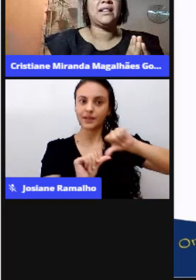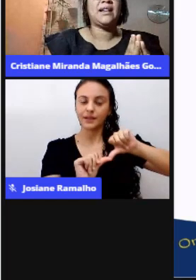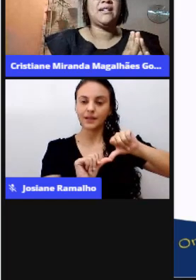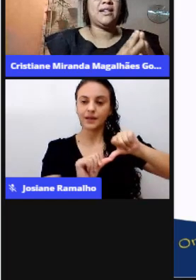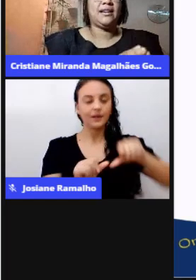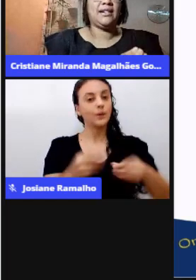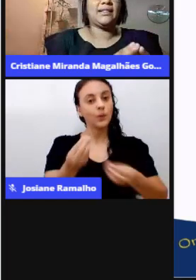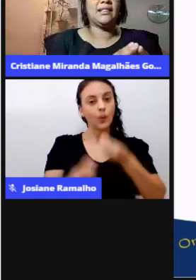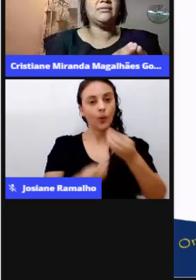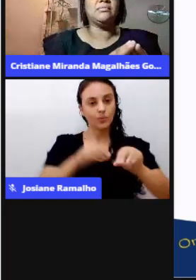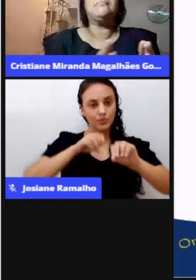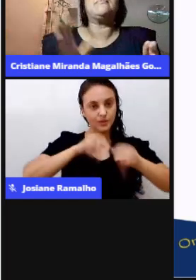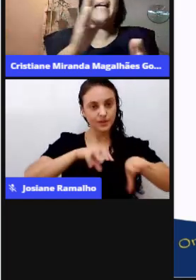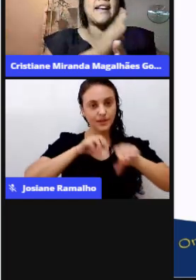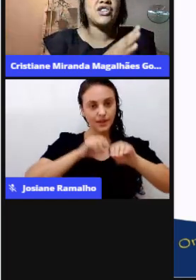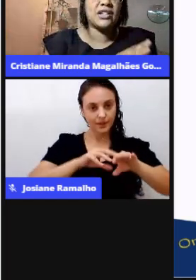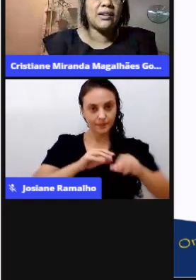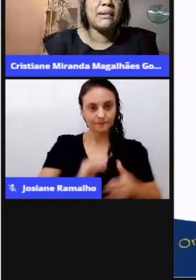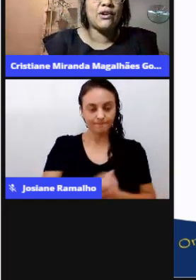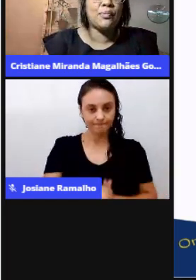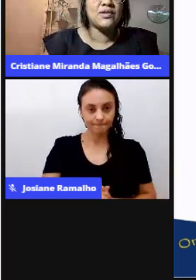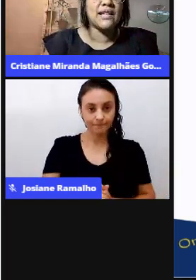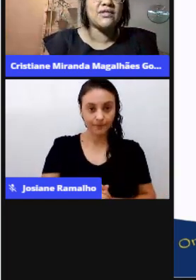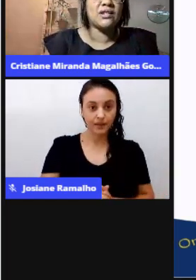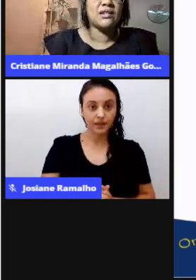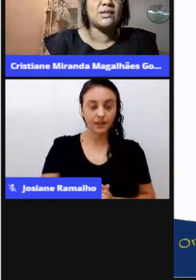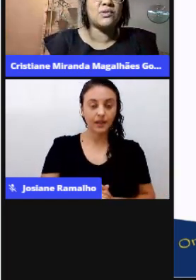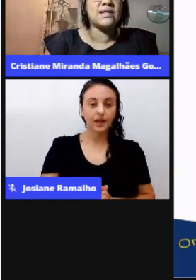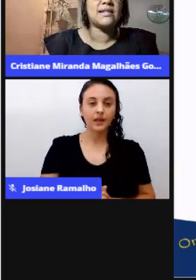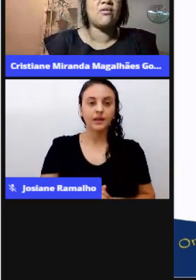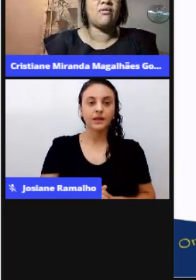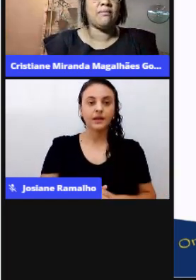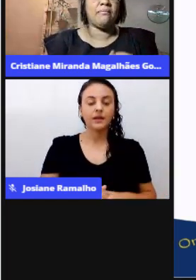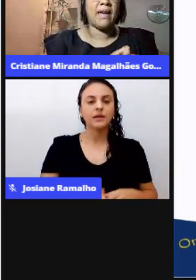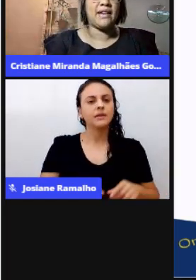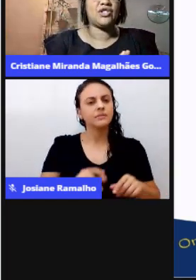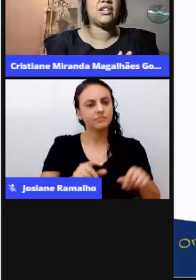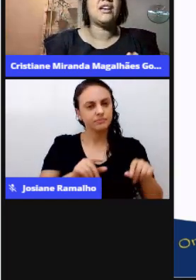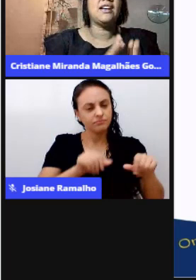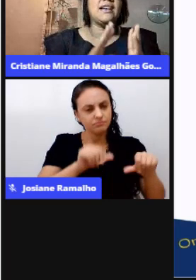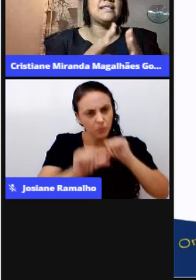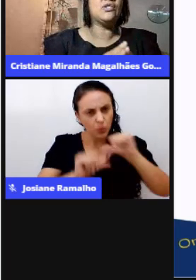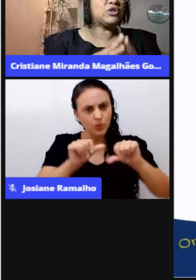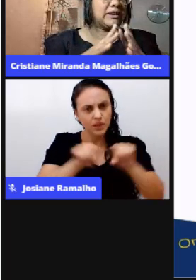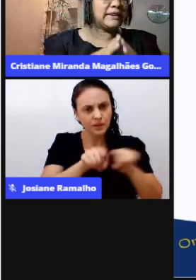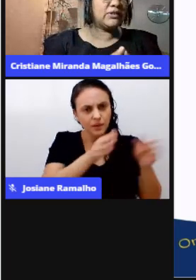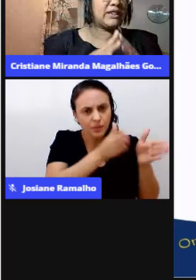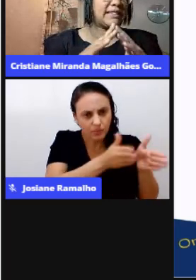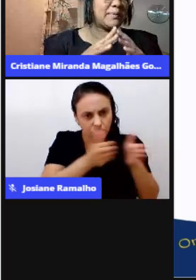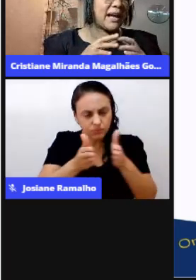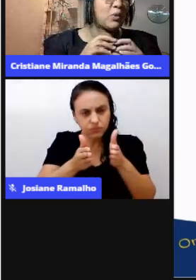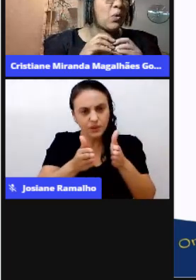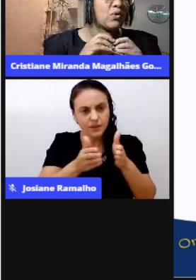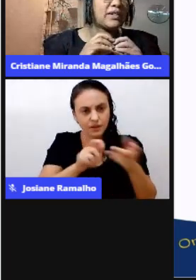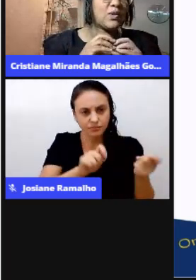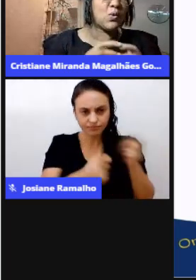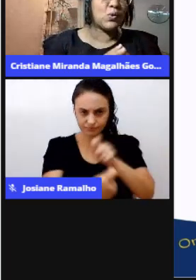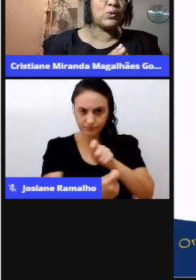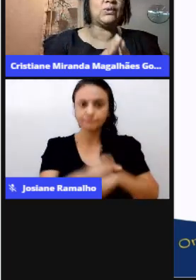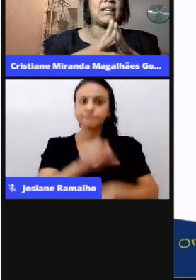ensinar. Então, mexe também no processo de transposição? Mexe. Se eu estou dando um